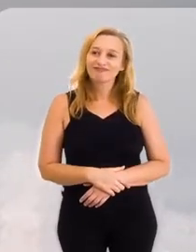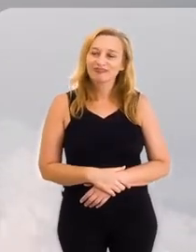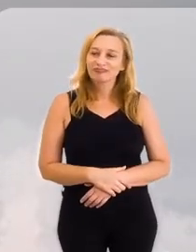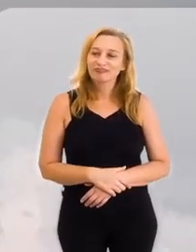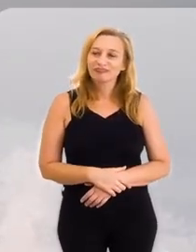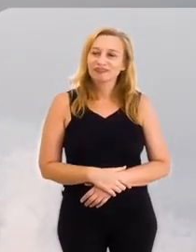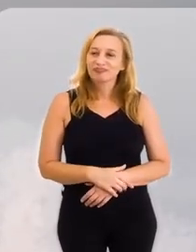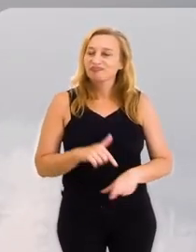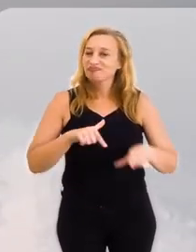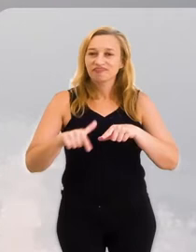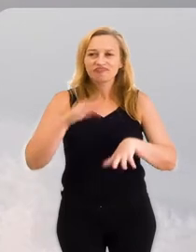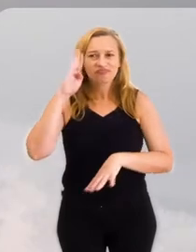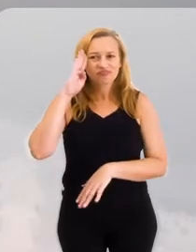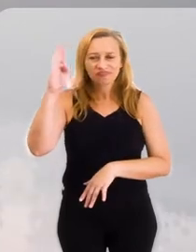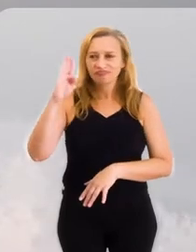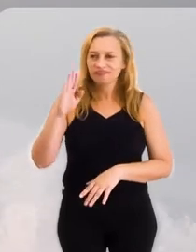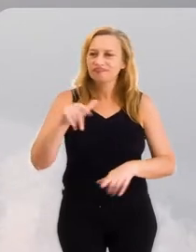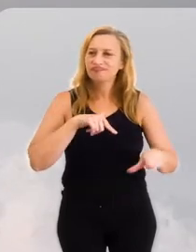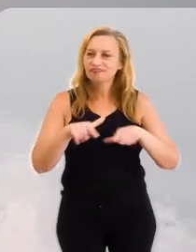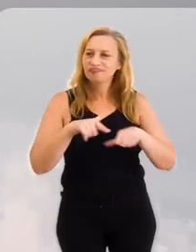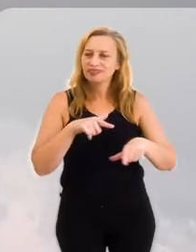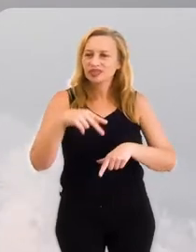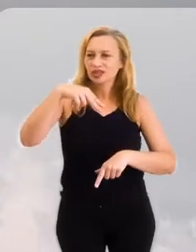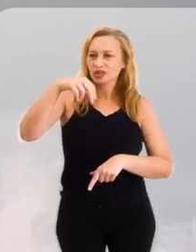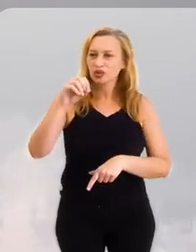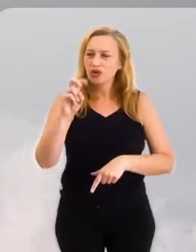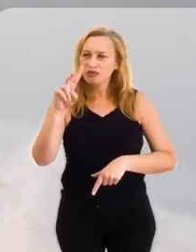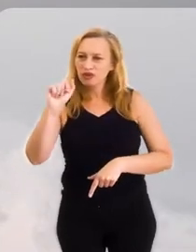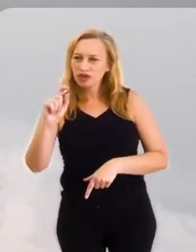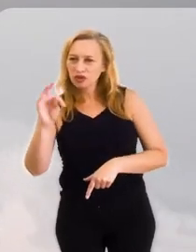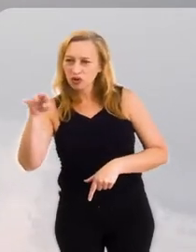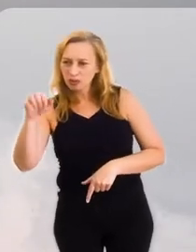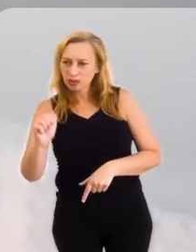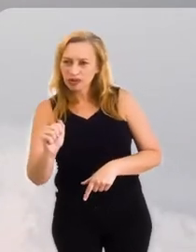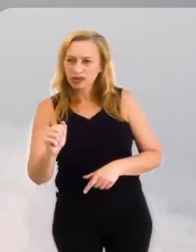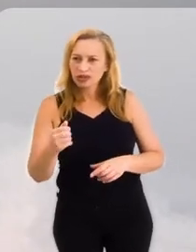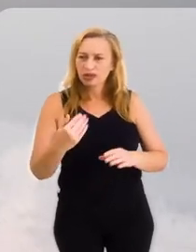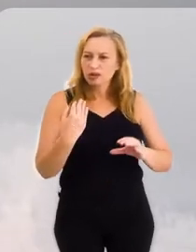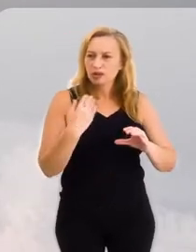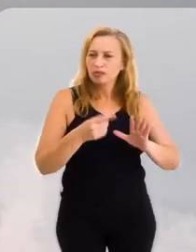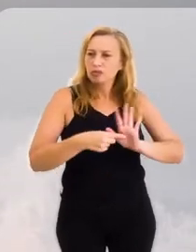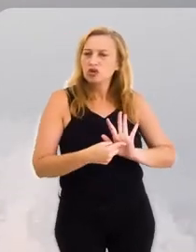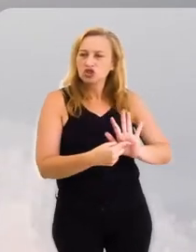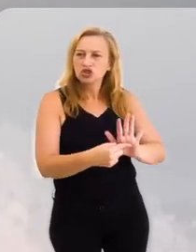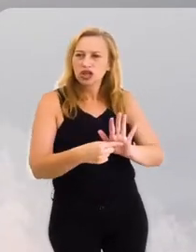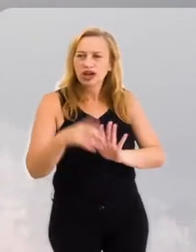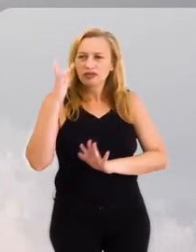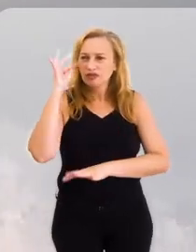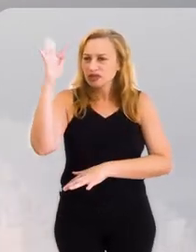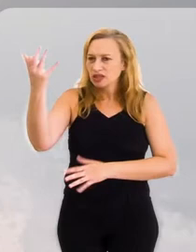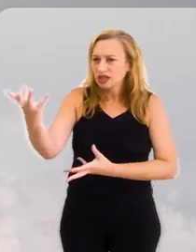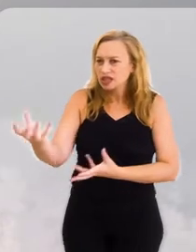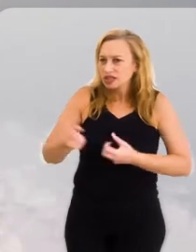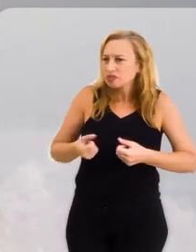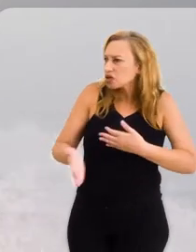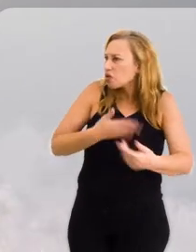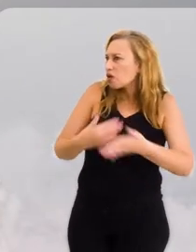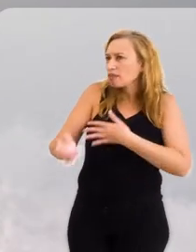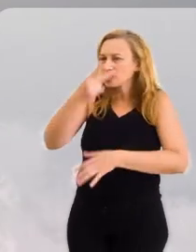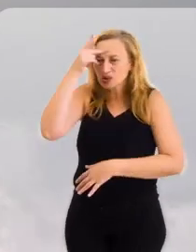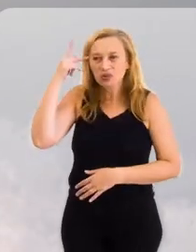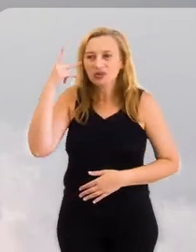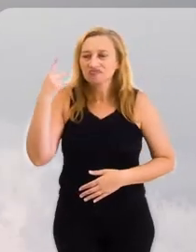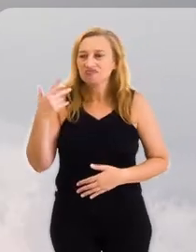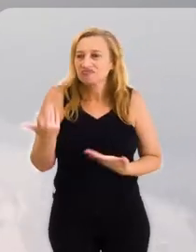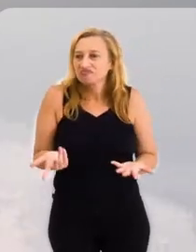e uma das linhas de trabalho fundamentais que diz trabalho em Nova Acrópole e passar a filosofia de uma maneira que possa ser bem recebida por